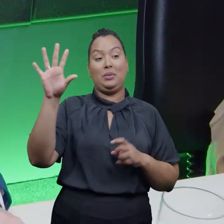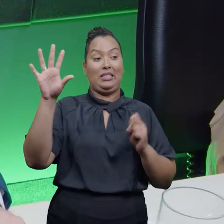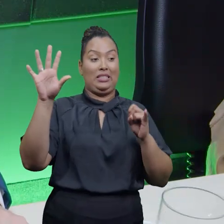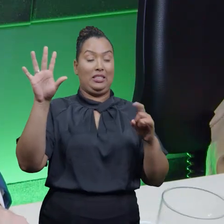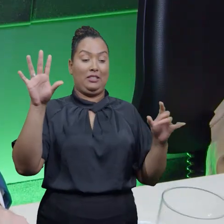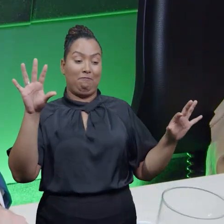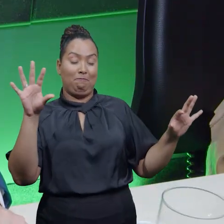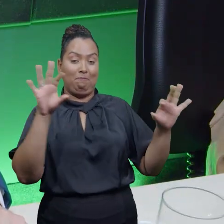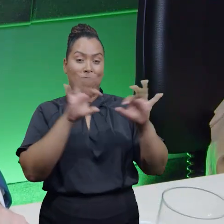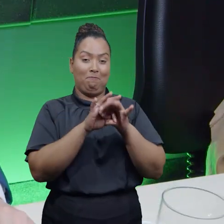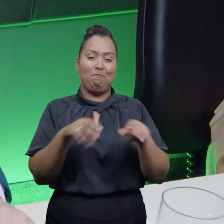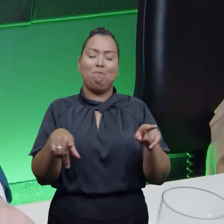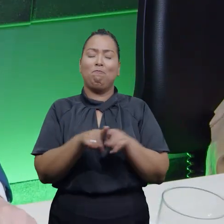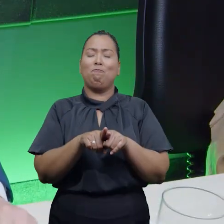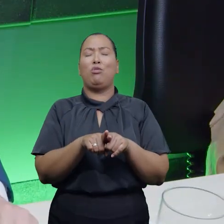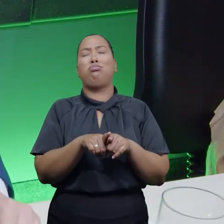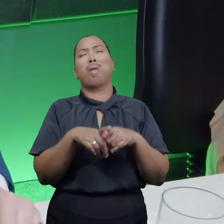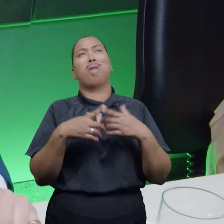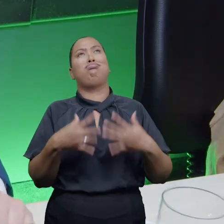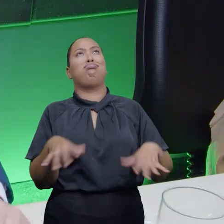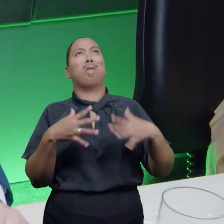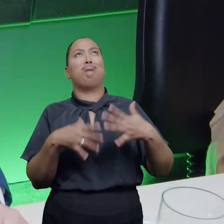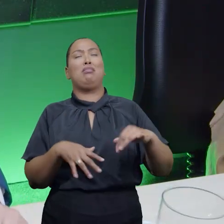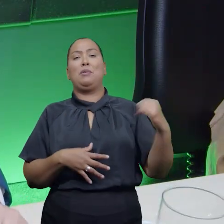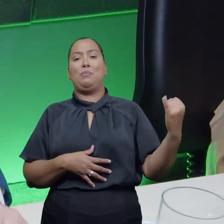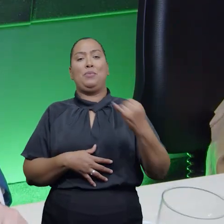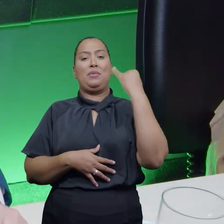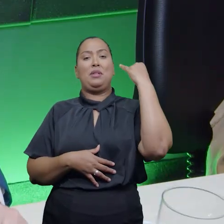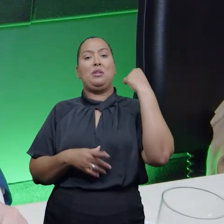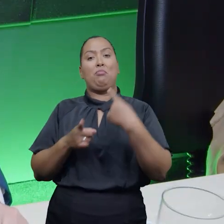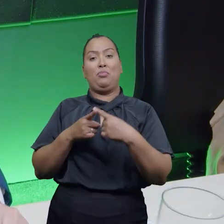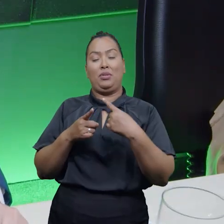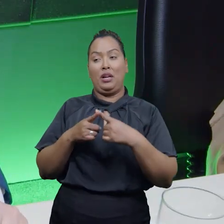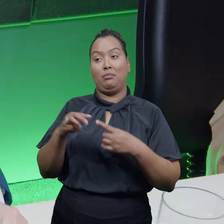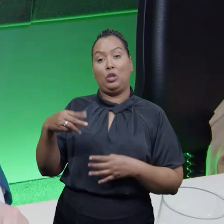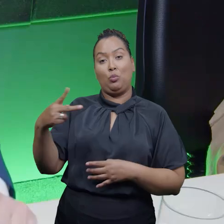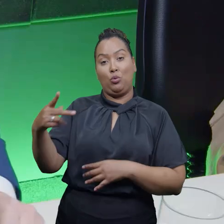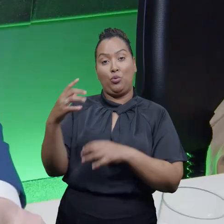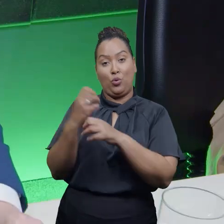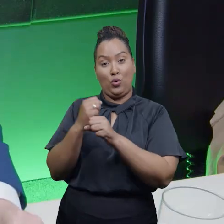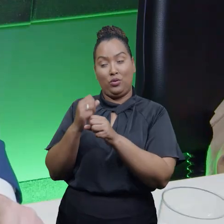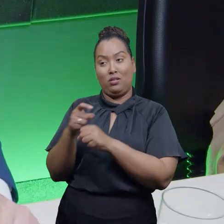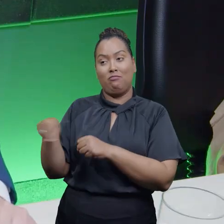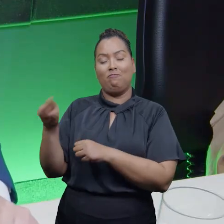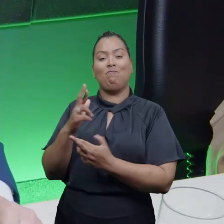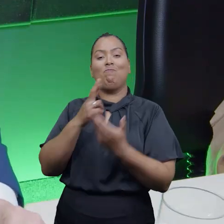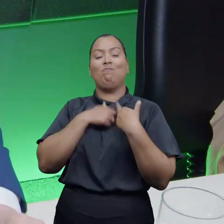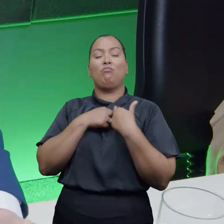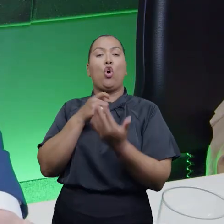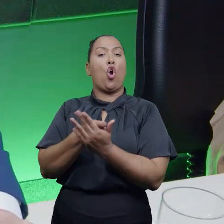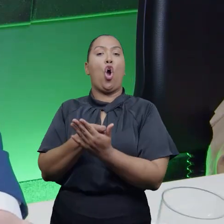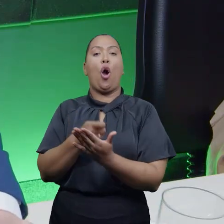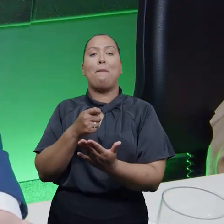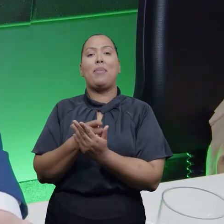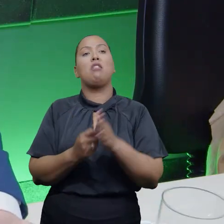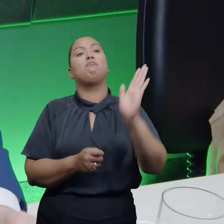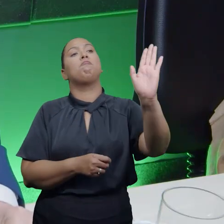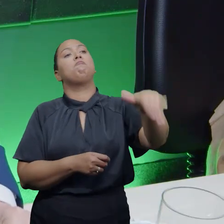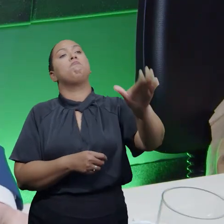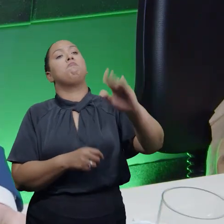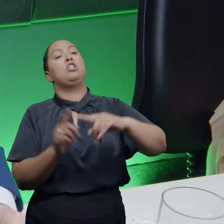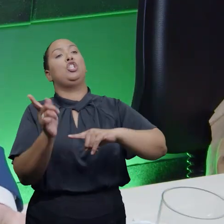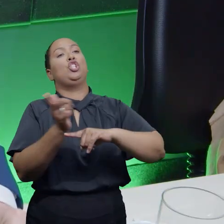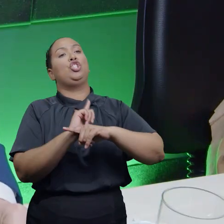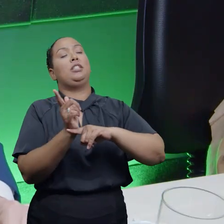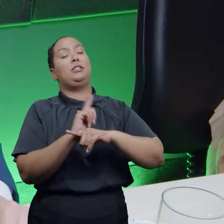a parceria tem sido importante porque, no âmbito do Ministério Público de Contas, nós temos a competência de cobrar do gestor